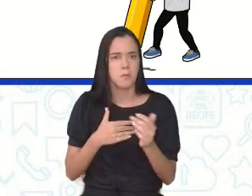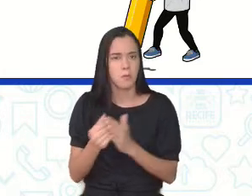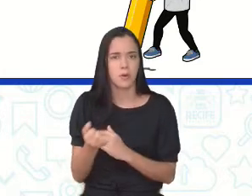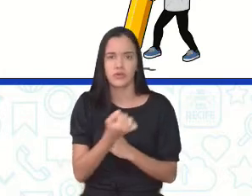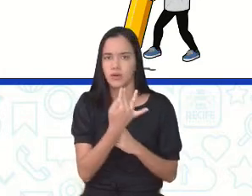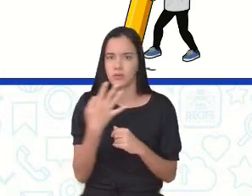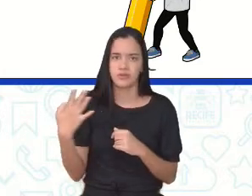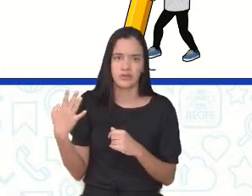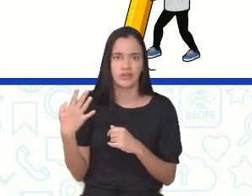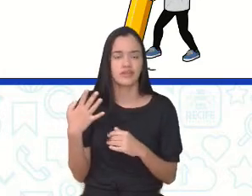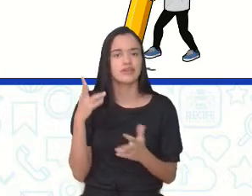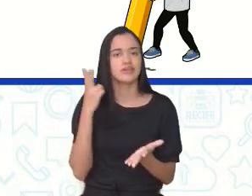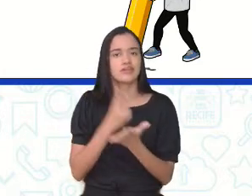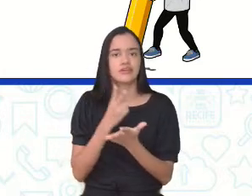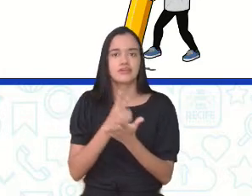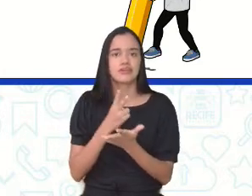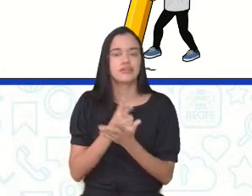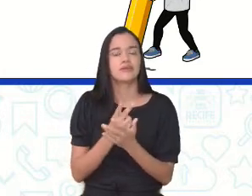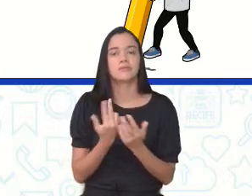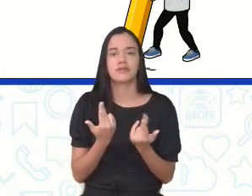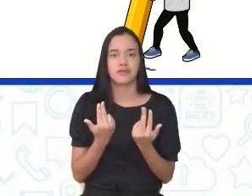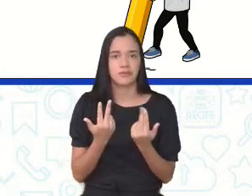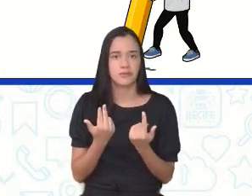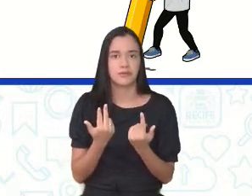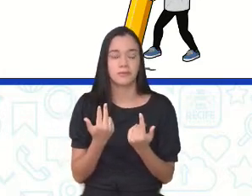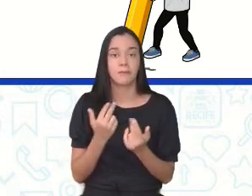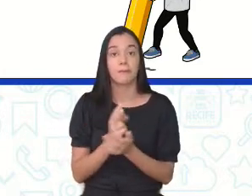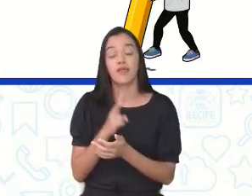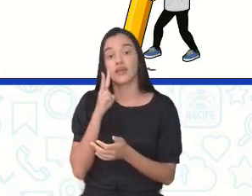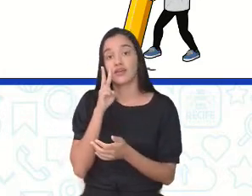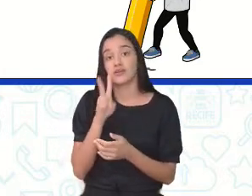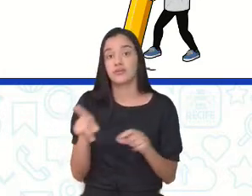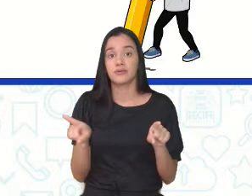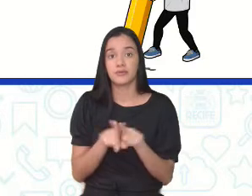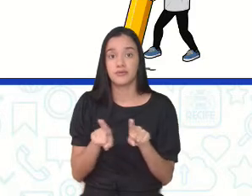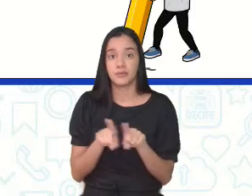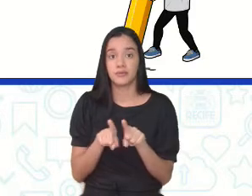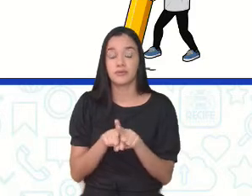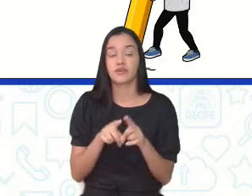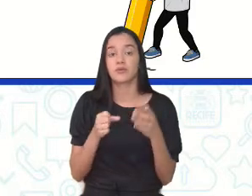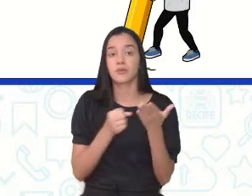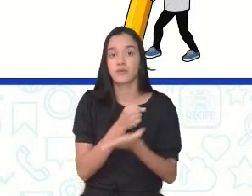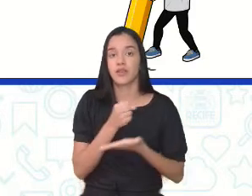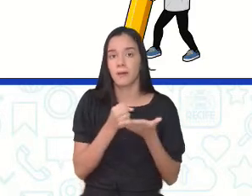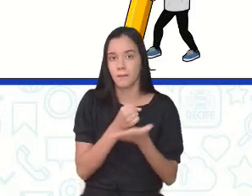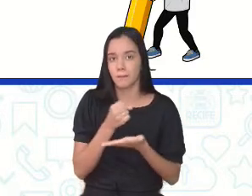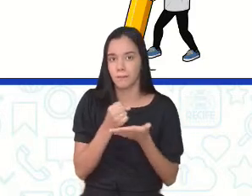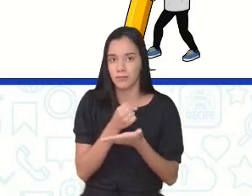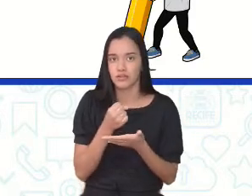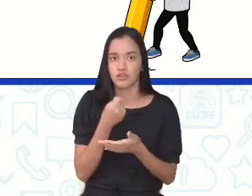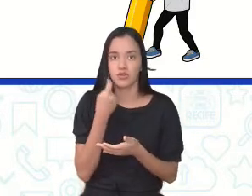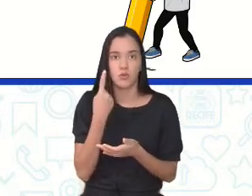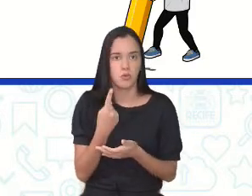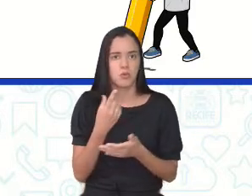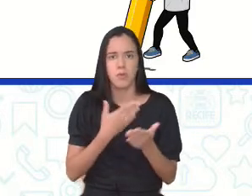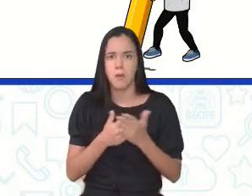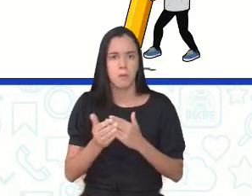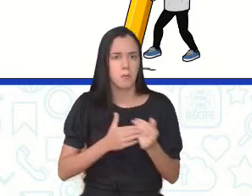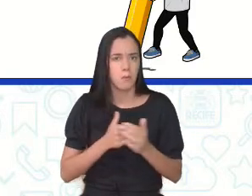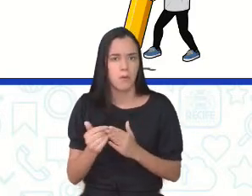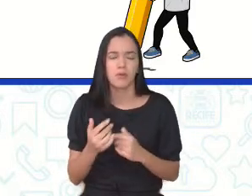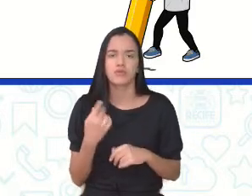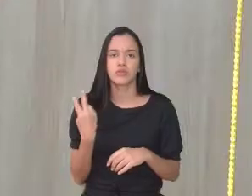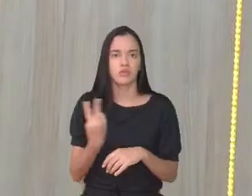o resultado sempre vai dar igual a 0. E vimos também que quando a base for 1, não importa o valor do expoente,